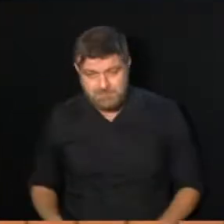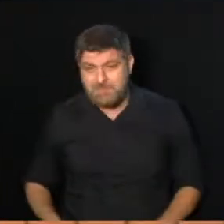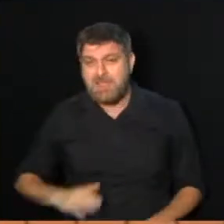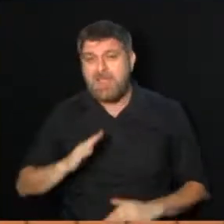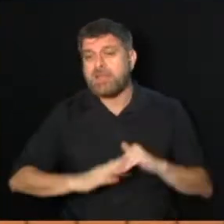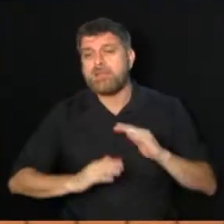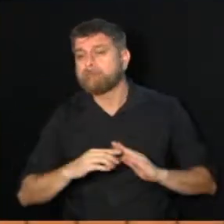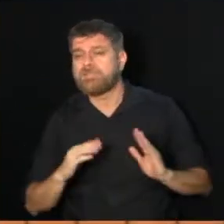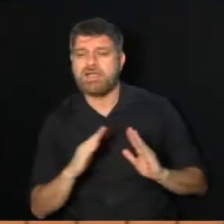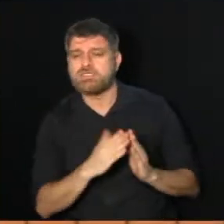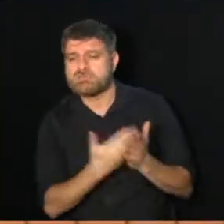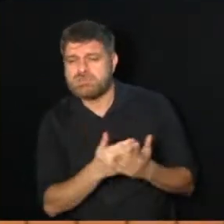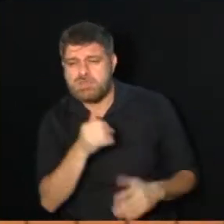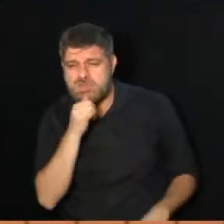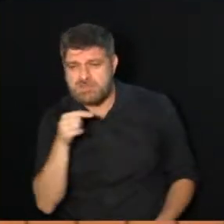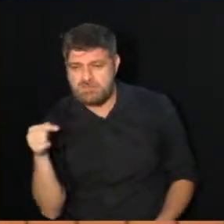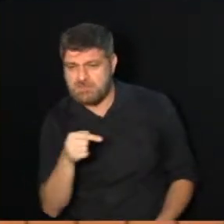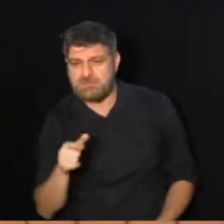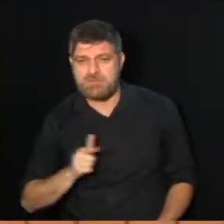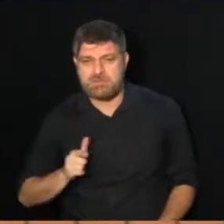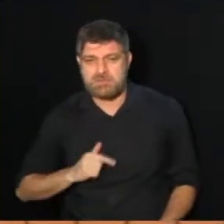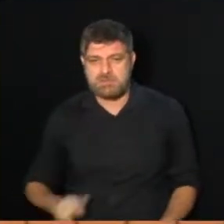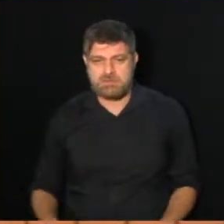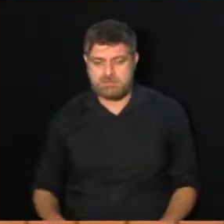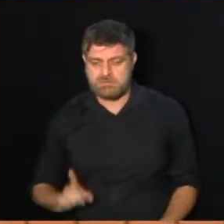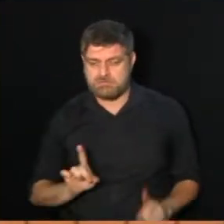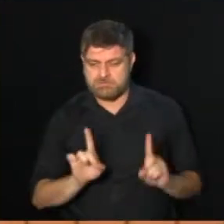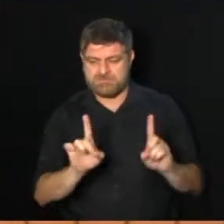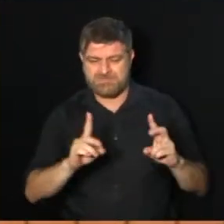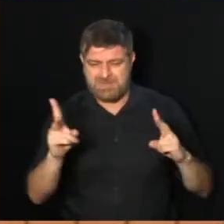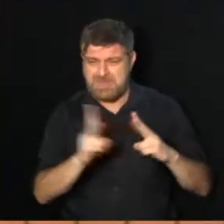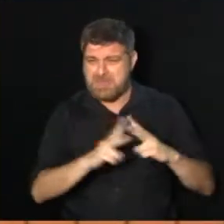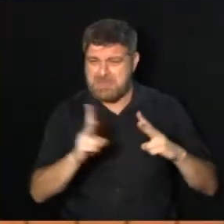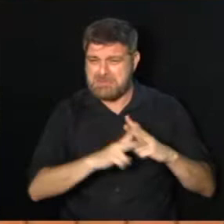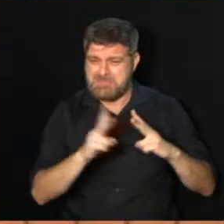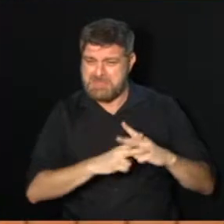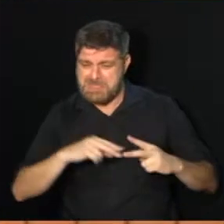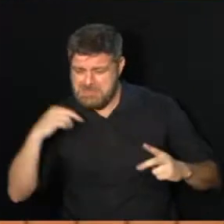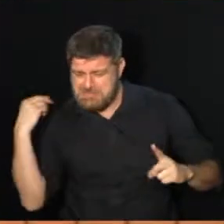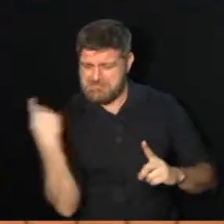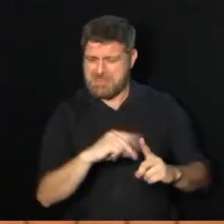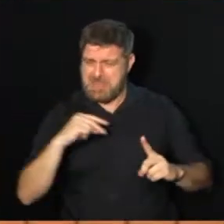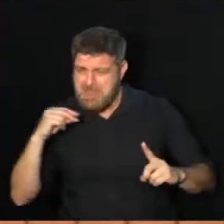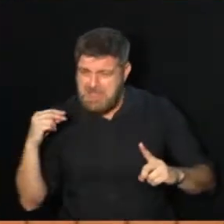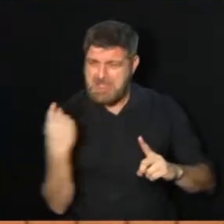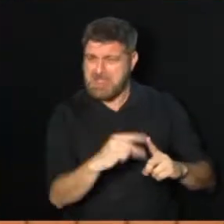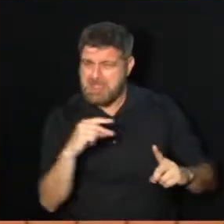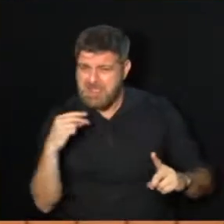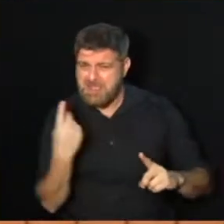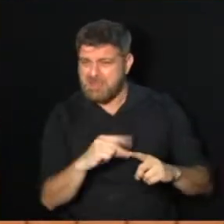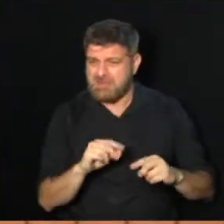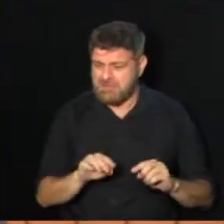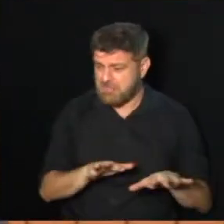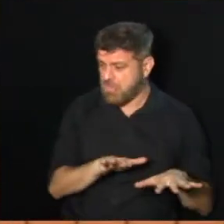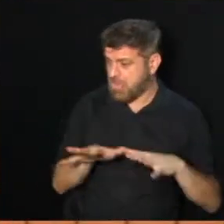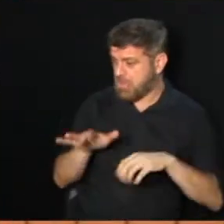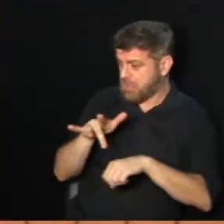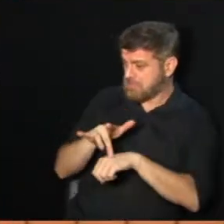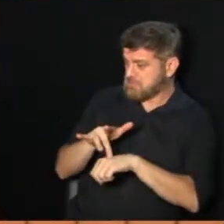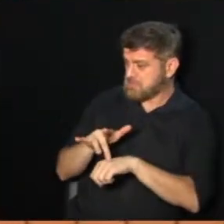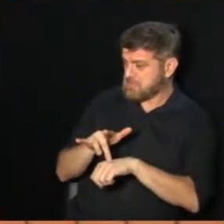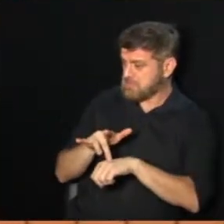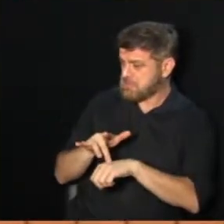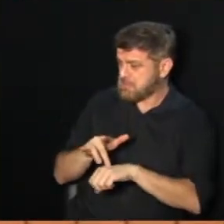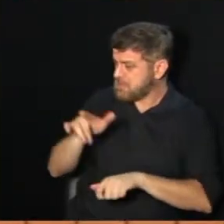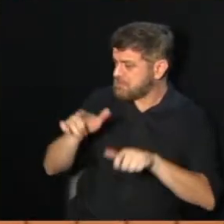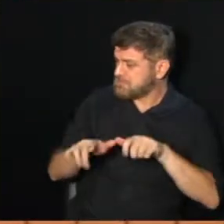numa escola, uma briga que desencadeou numa lesão corporal, numa indignação muito grande de uma